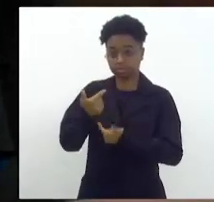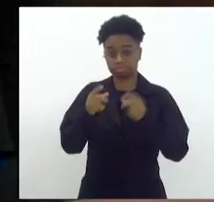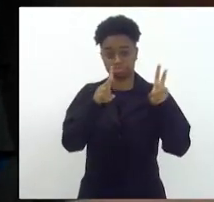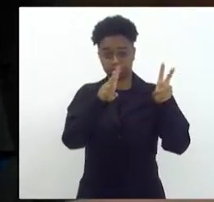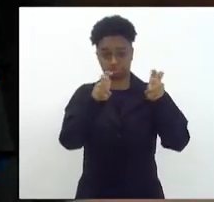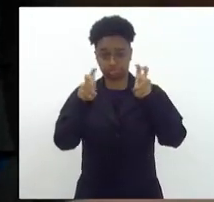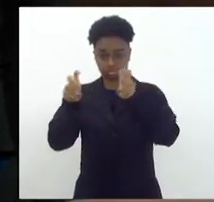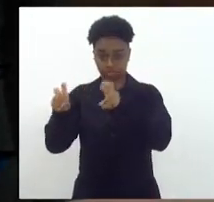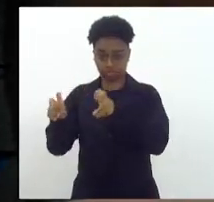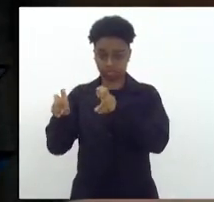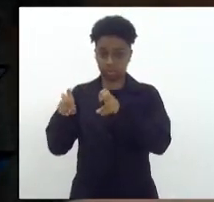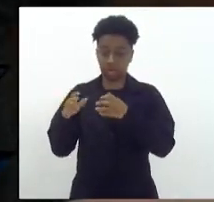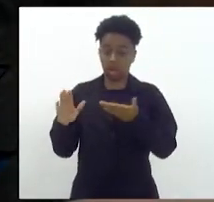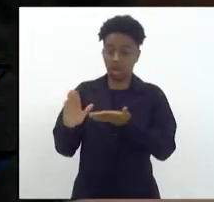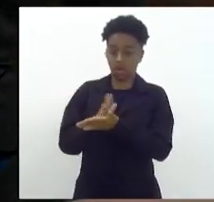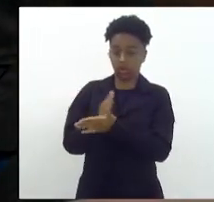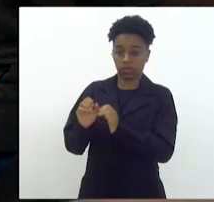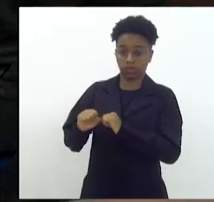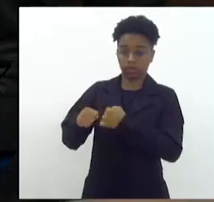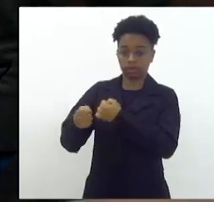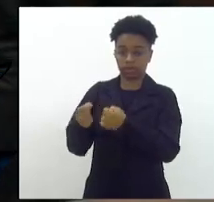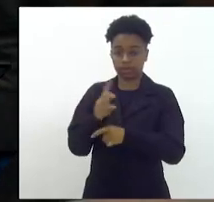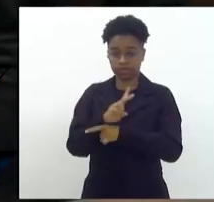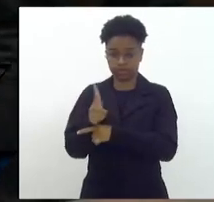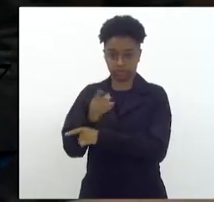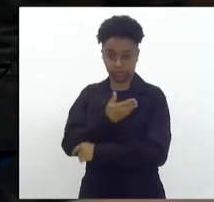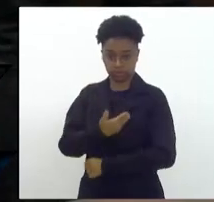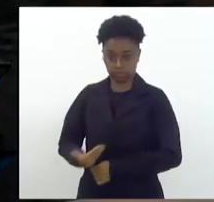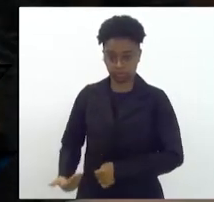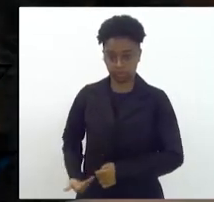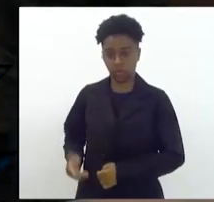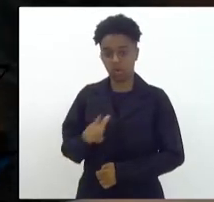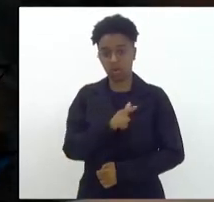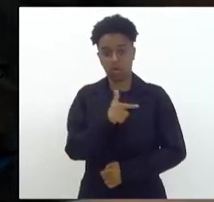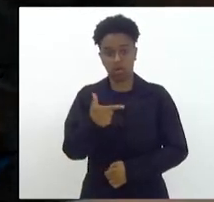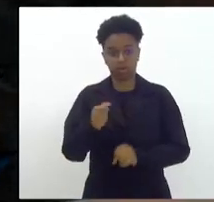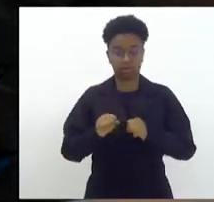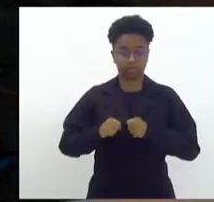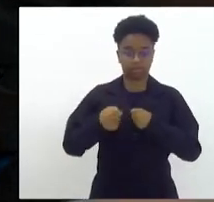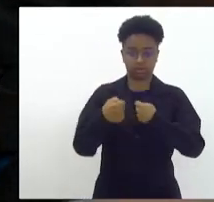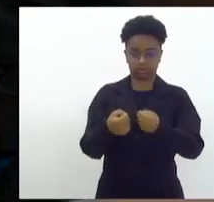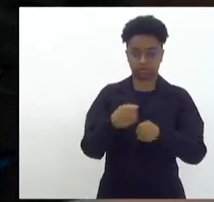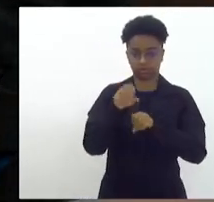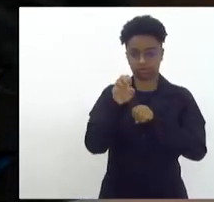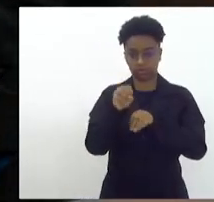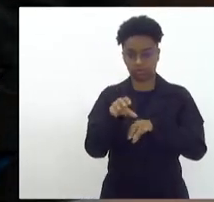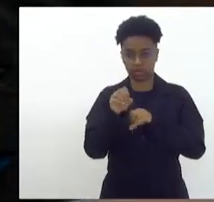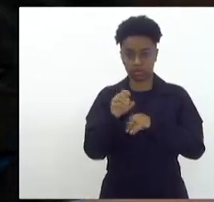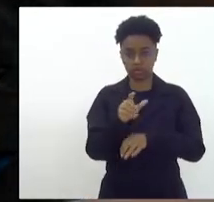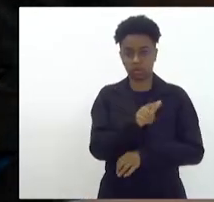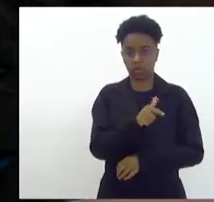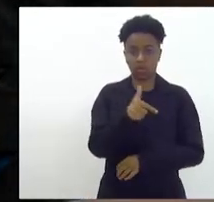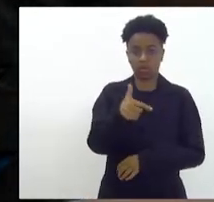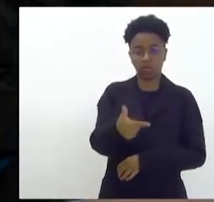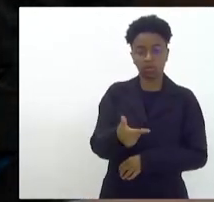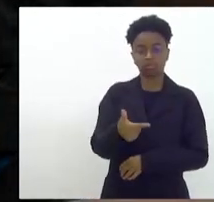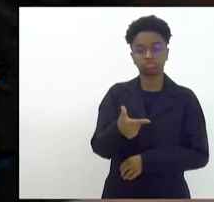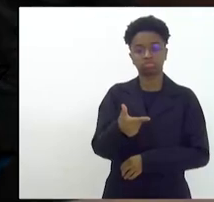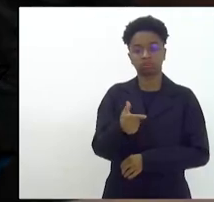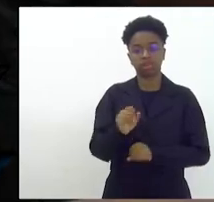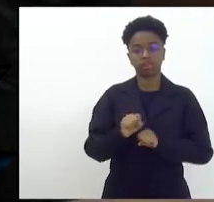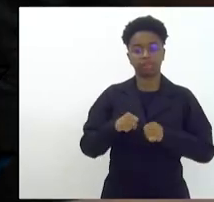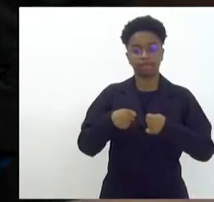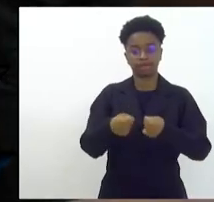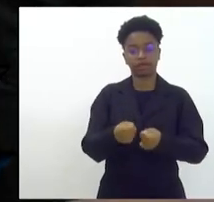tema tem um que defende a segurança pública outro que defende mais educação outro que defende